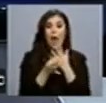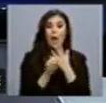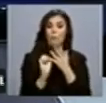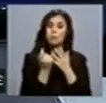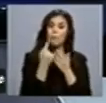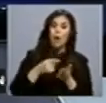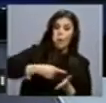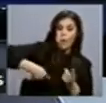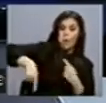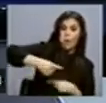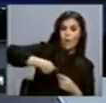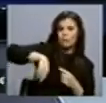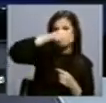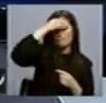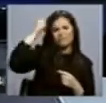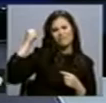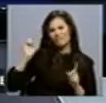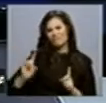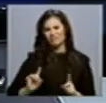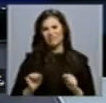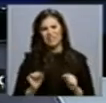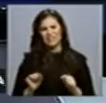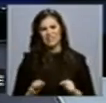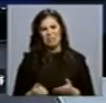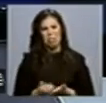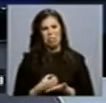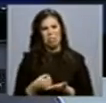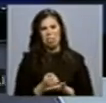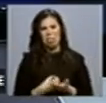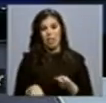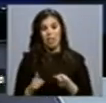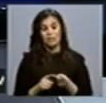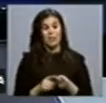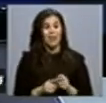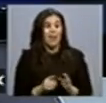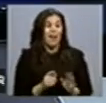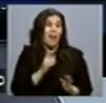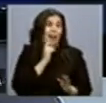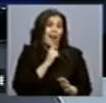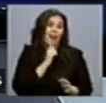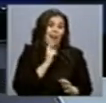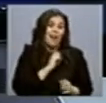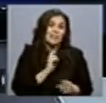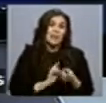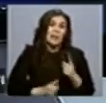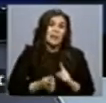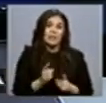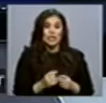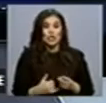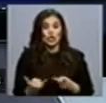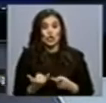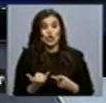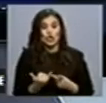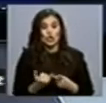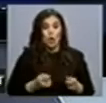interior, esqueçam, provavelmente aquilo não existirá. O que pode sobreviver na teoria anterior é aquele segundo anel muito